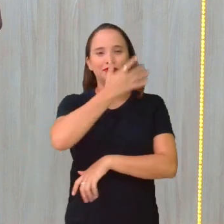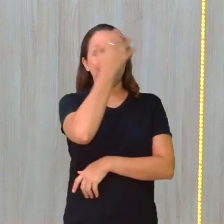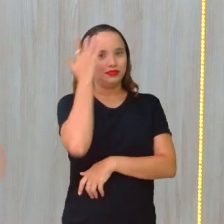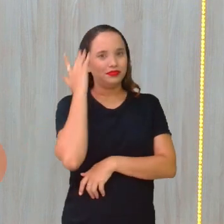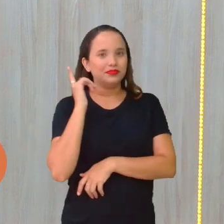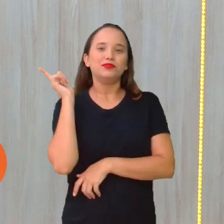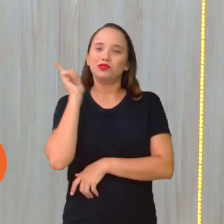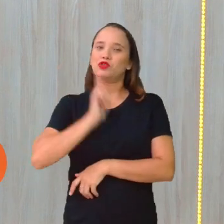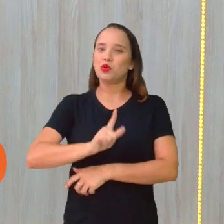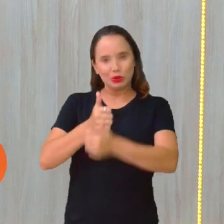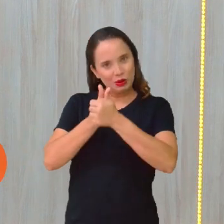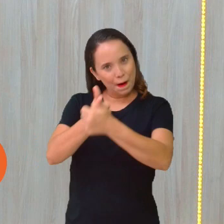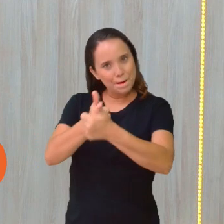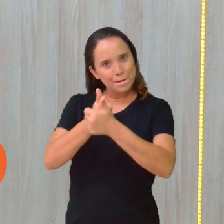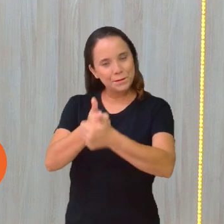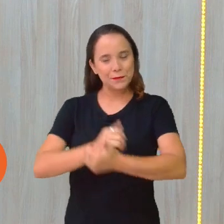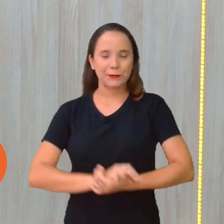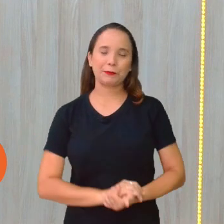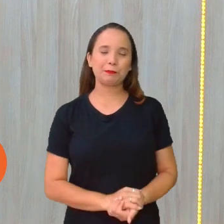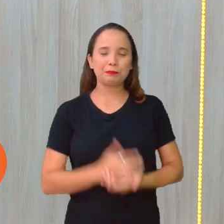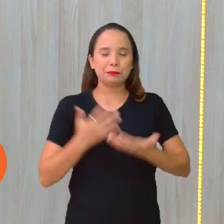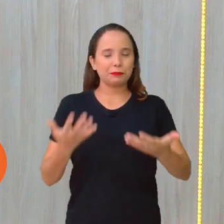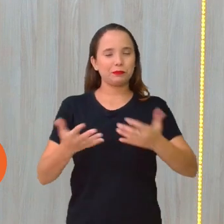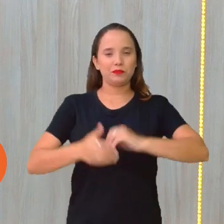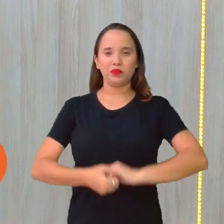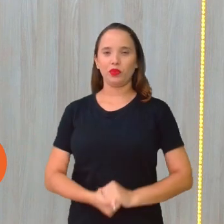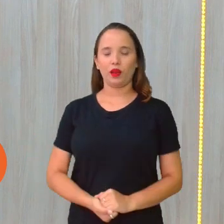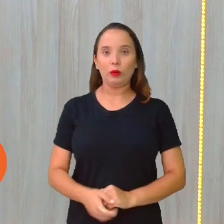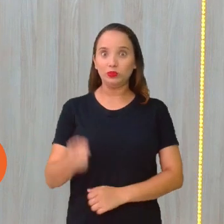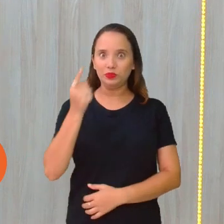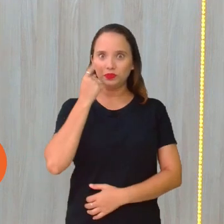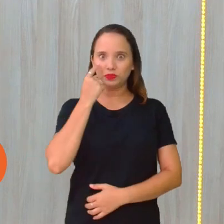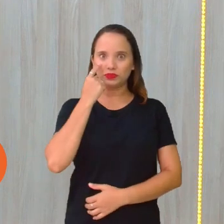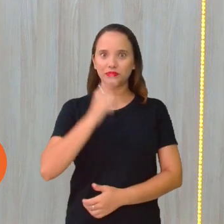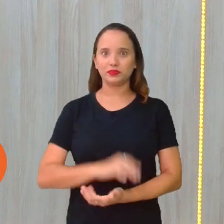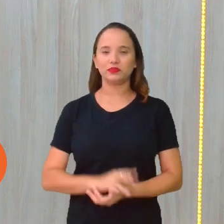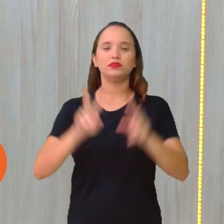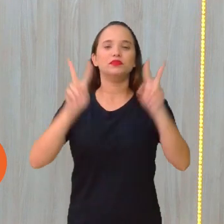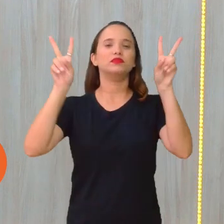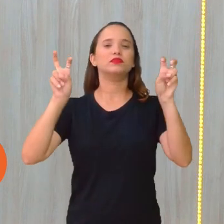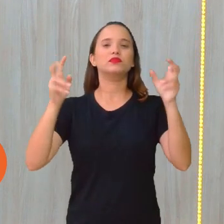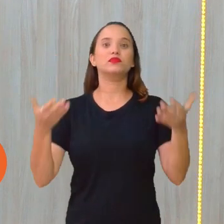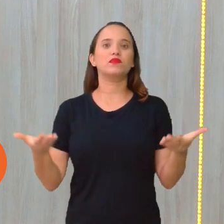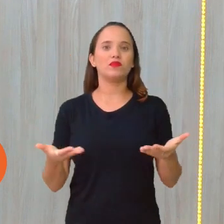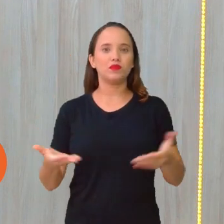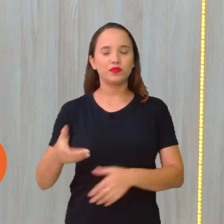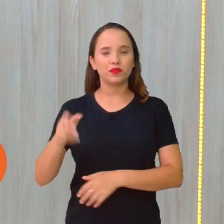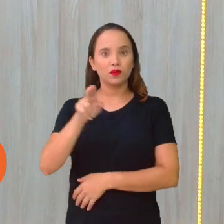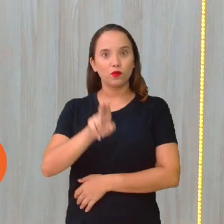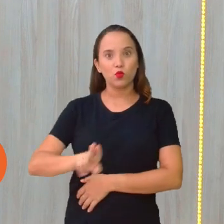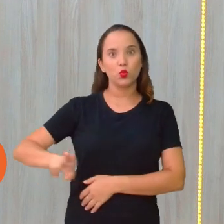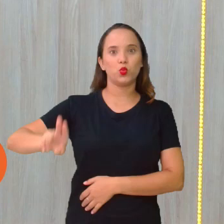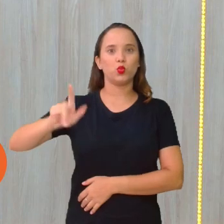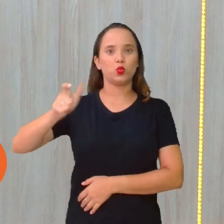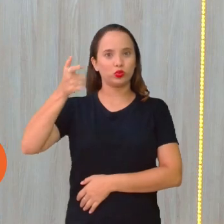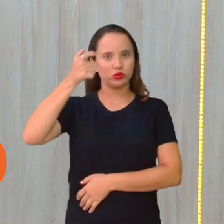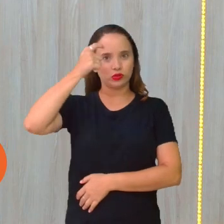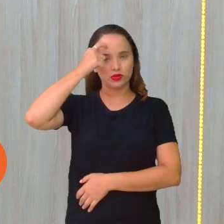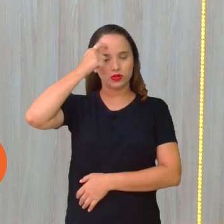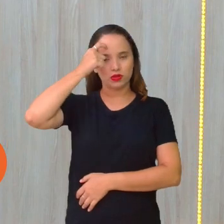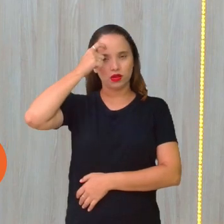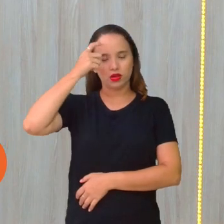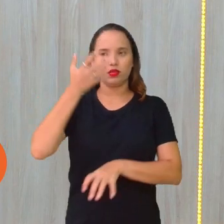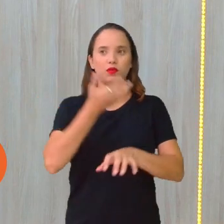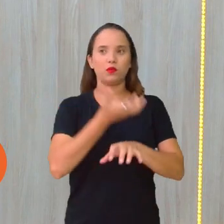possam acompanhá-la. Então, gente, veja só. Tema de hoje, consumo consciente,